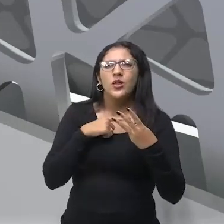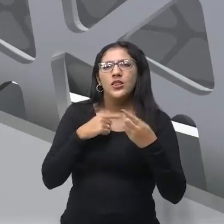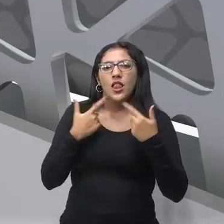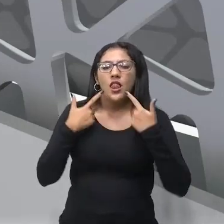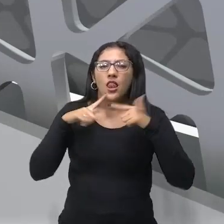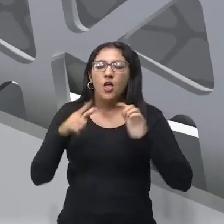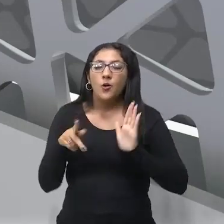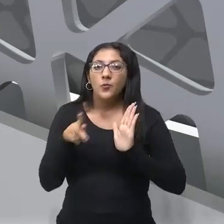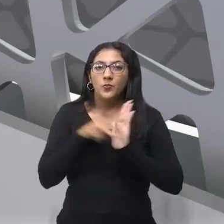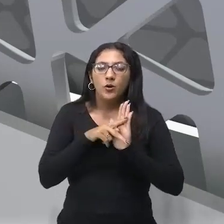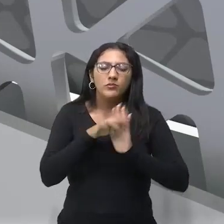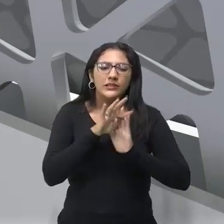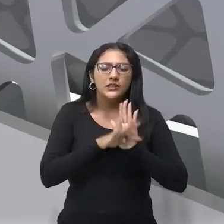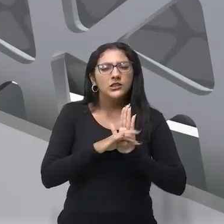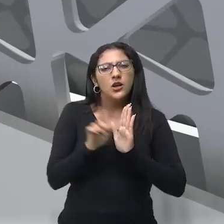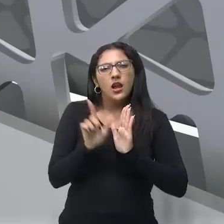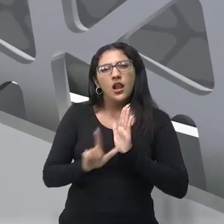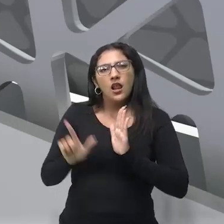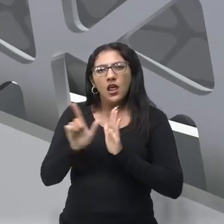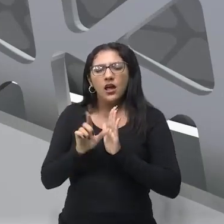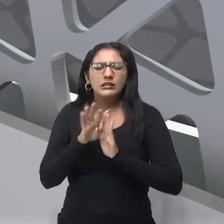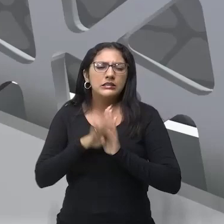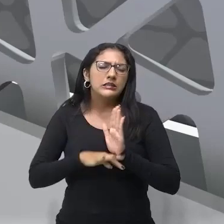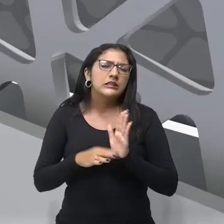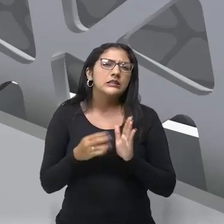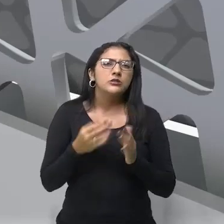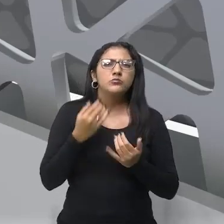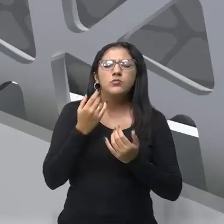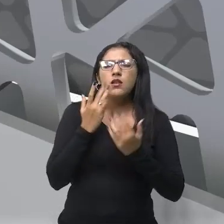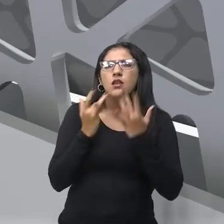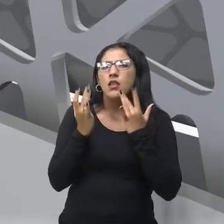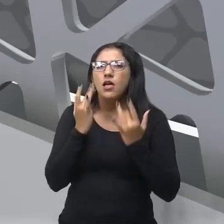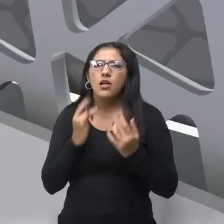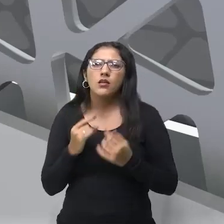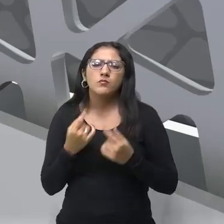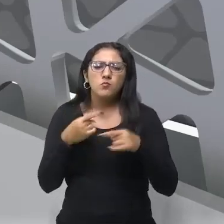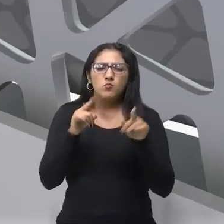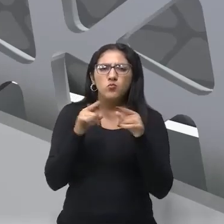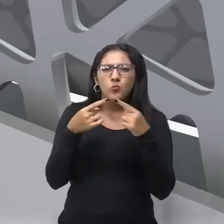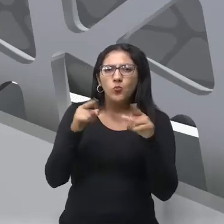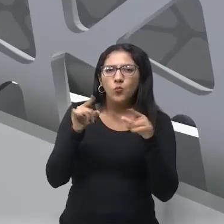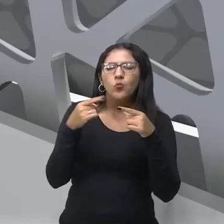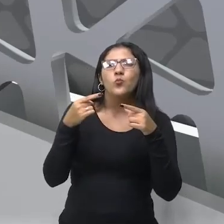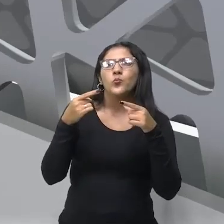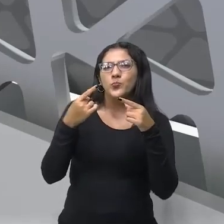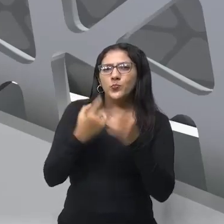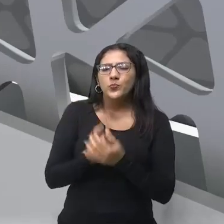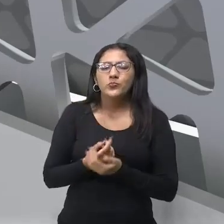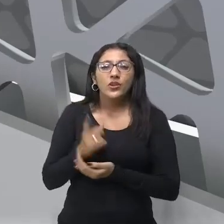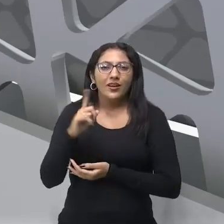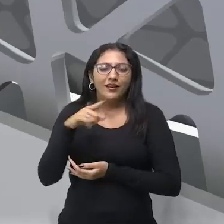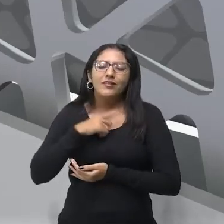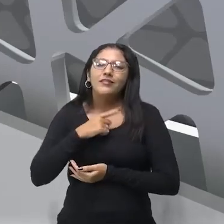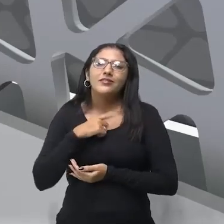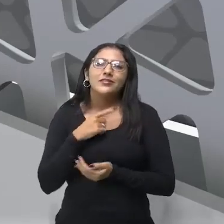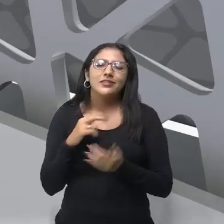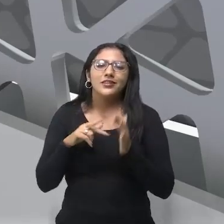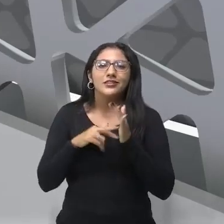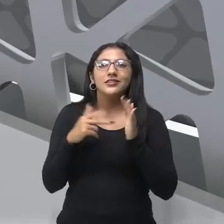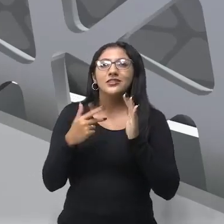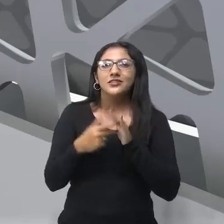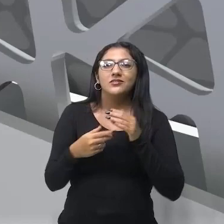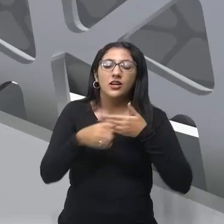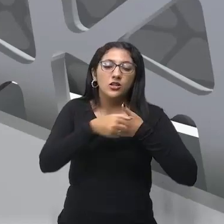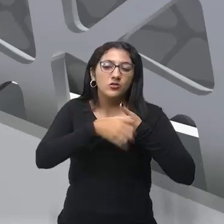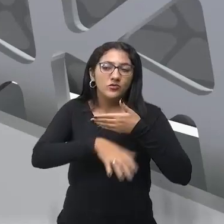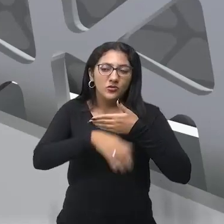construir essa linguagem que é própria dos textos literários, dos textos artísticos, das músicas, não é? Isso aí